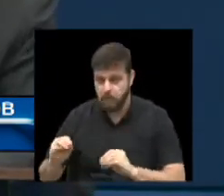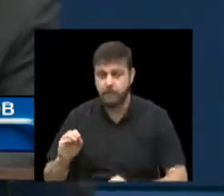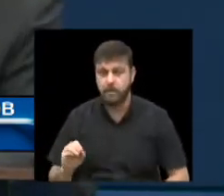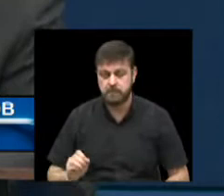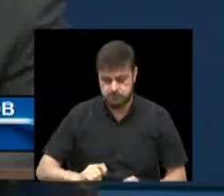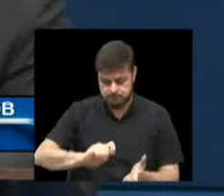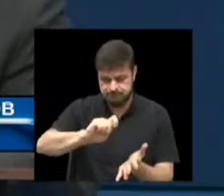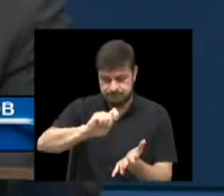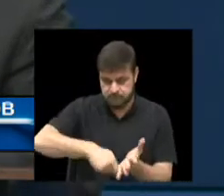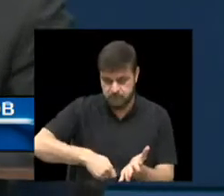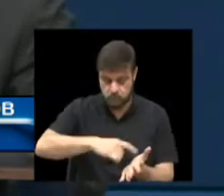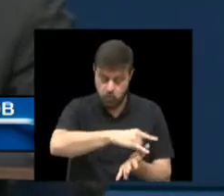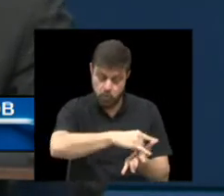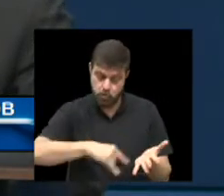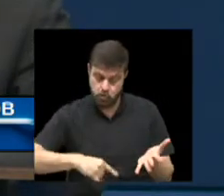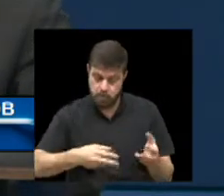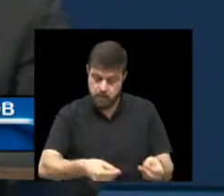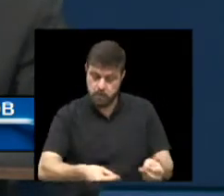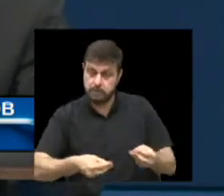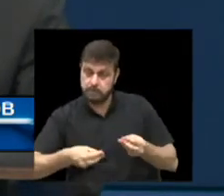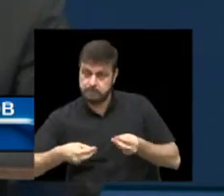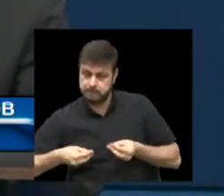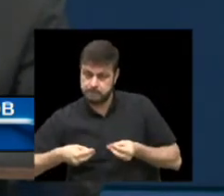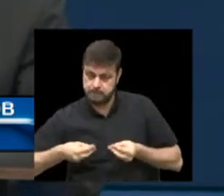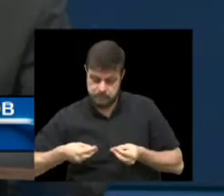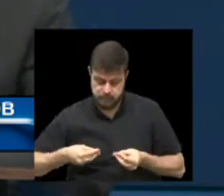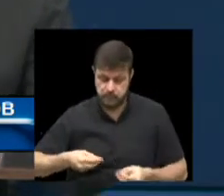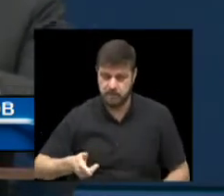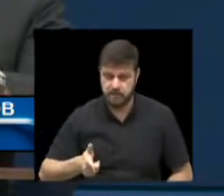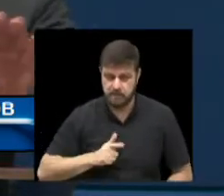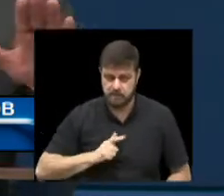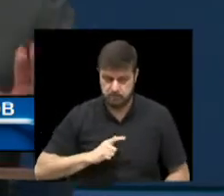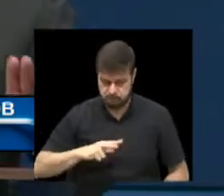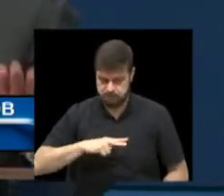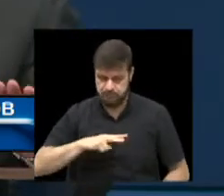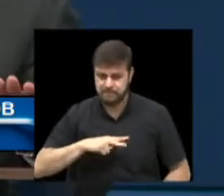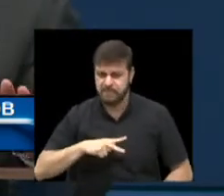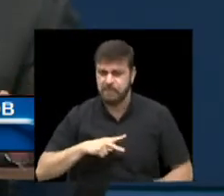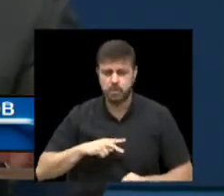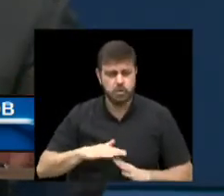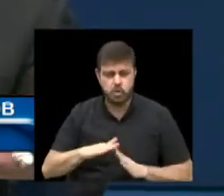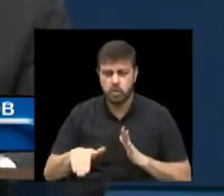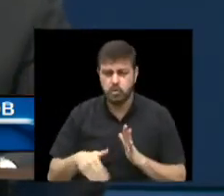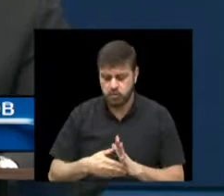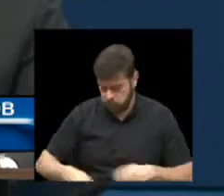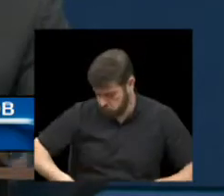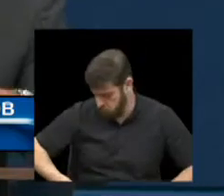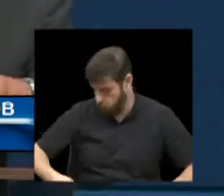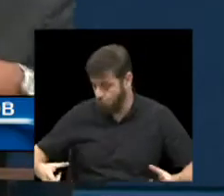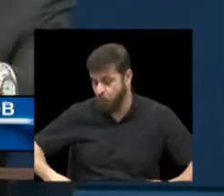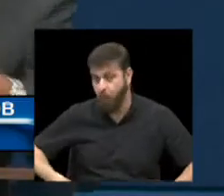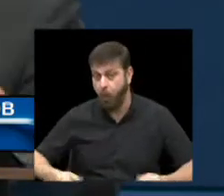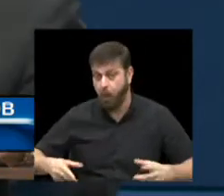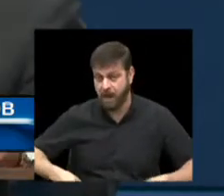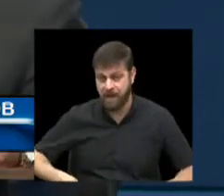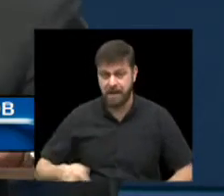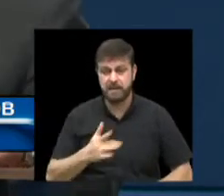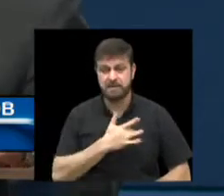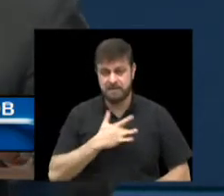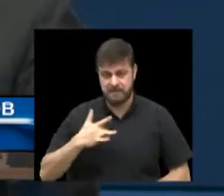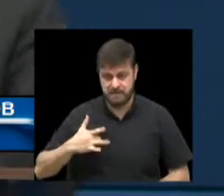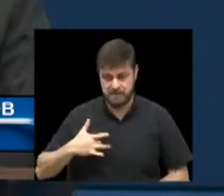paciente ou pelo seu responsável legal e de todas as despesas que ele oriundas de sua